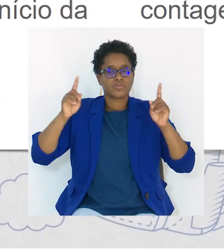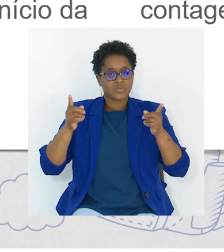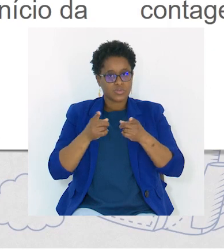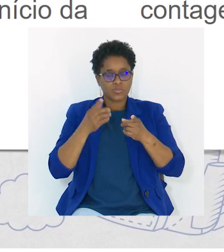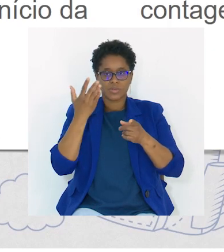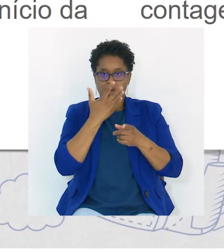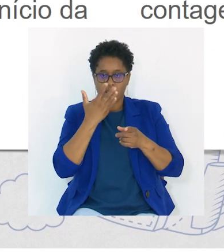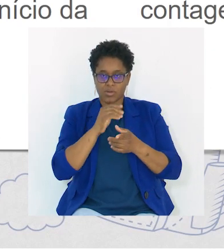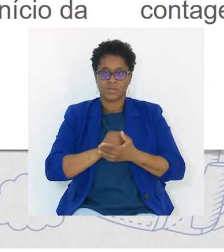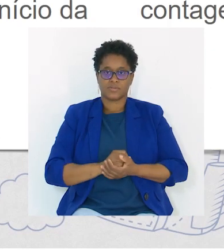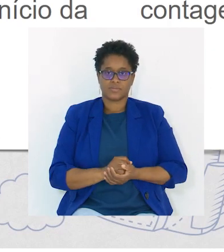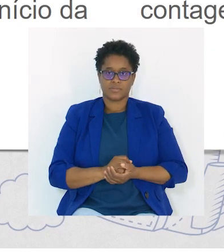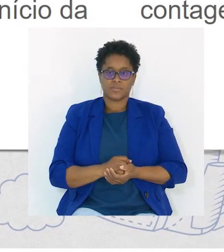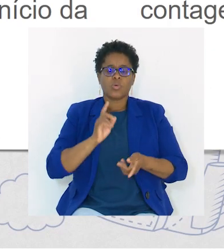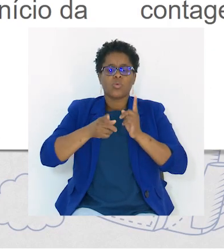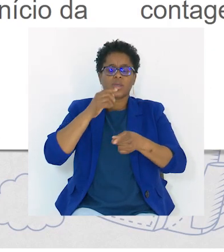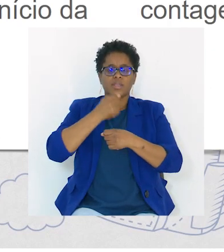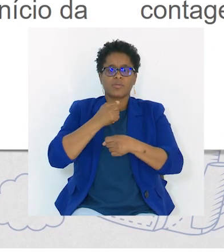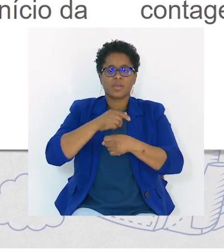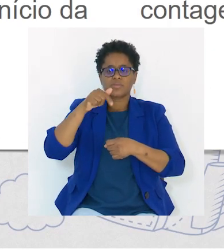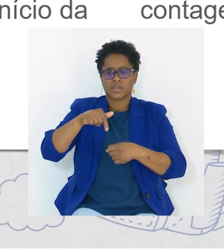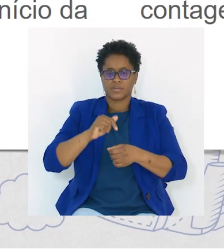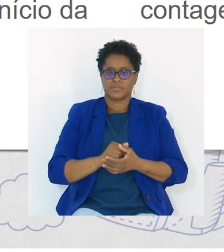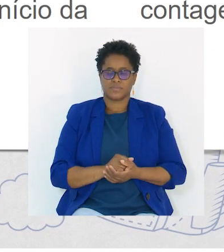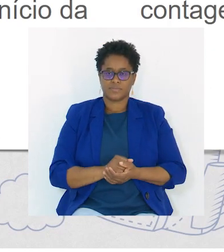síntese da nossa aula. O que é que vimos até aqui?